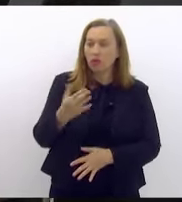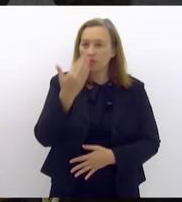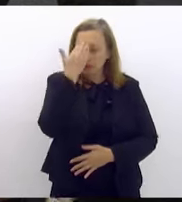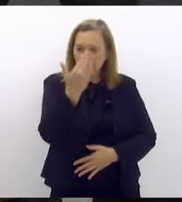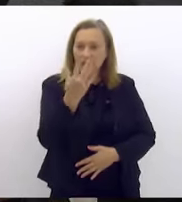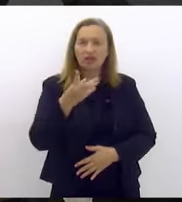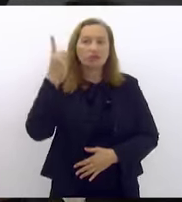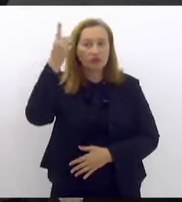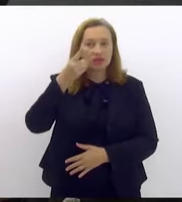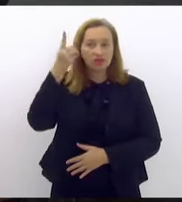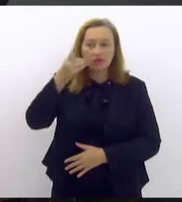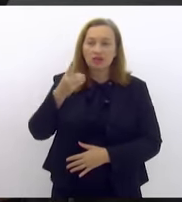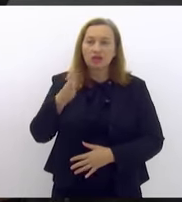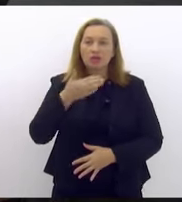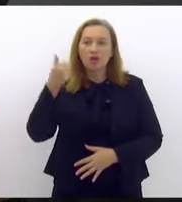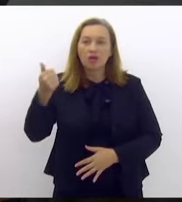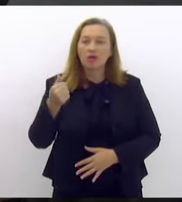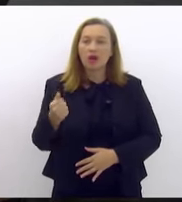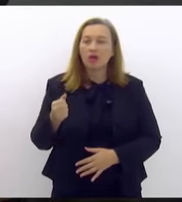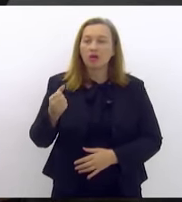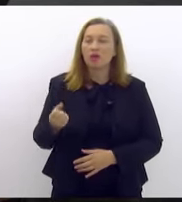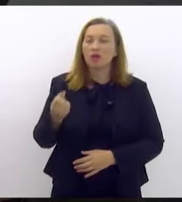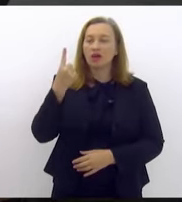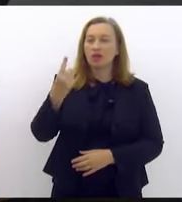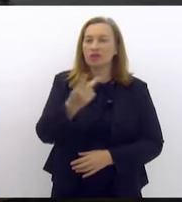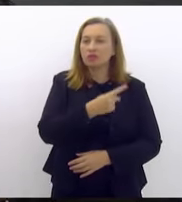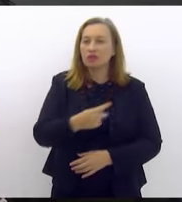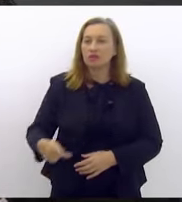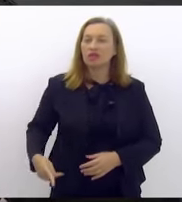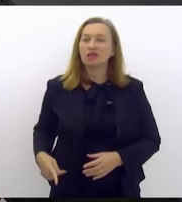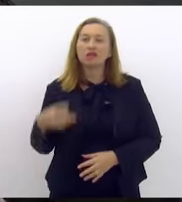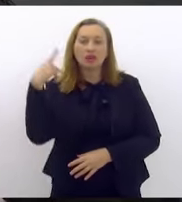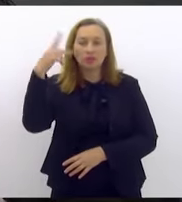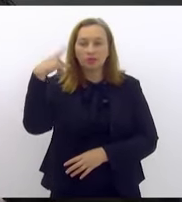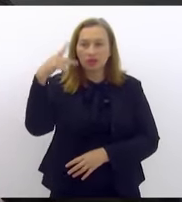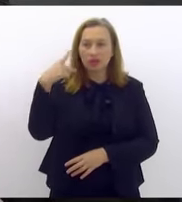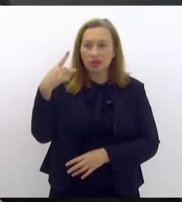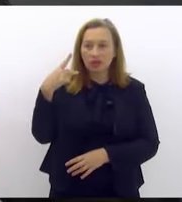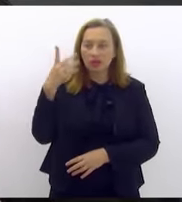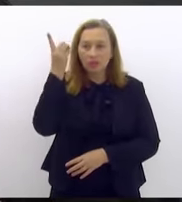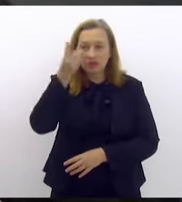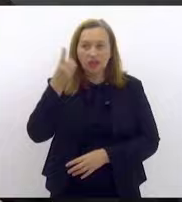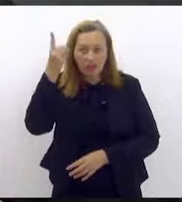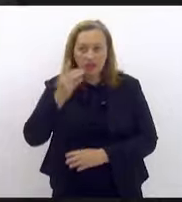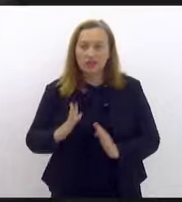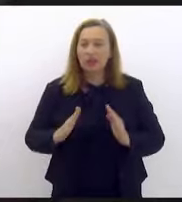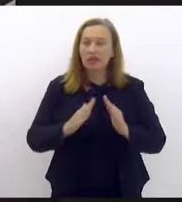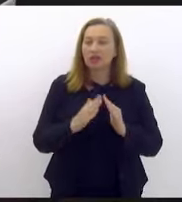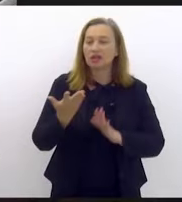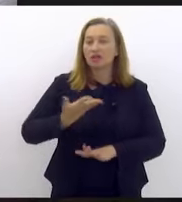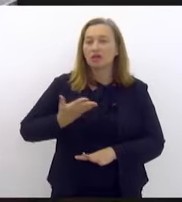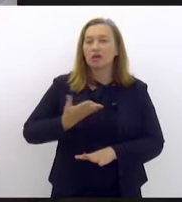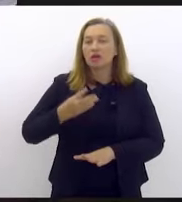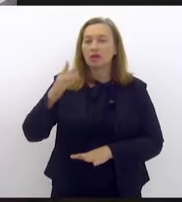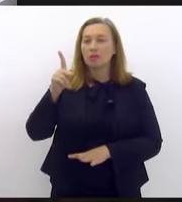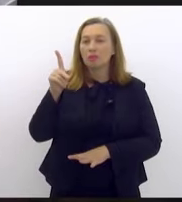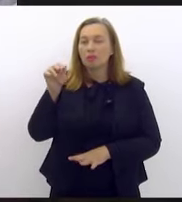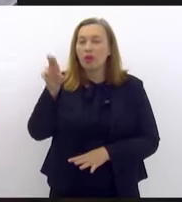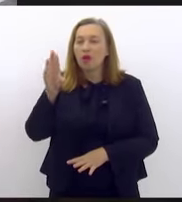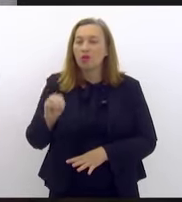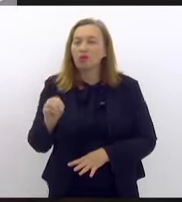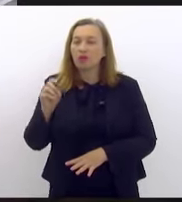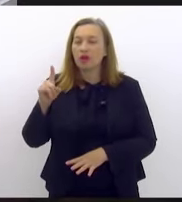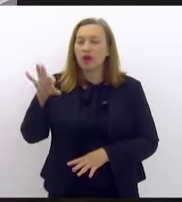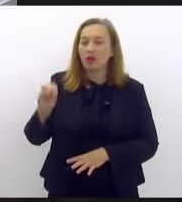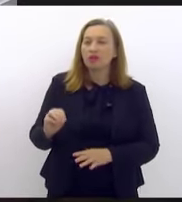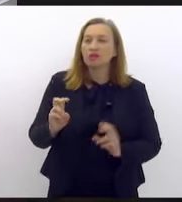Desejo melhoras ao nosso ex-presidente, deputado dessa casa, companheiro Paulo Melo. Pela Comissão de Assuntos Municipais e